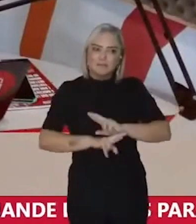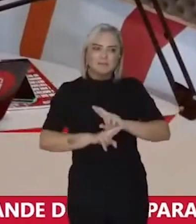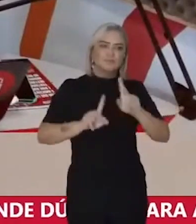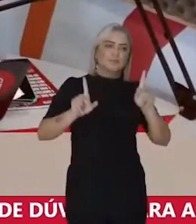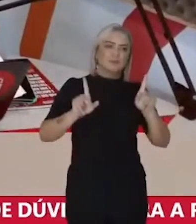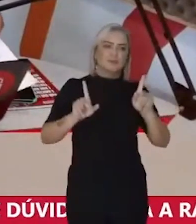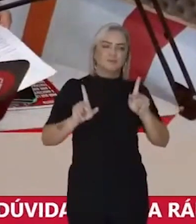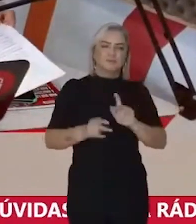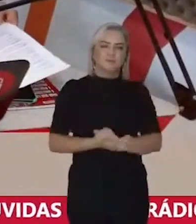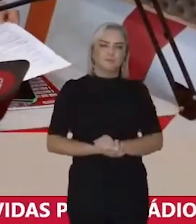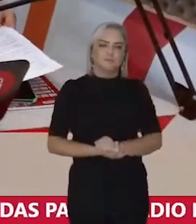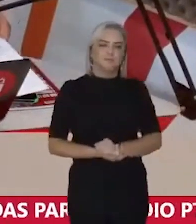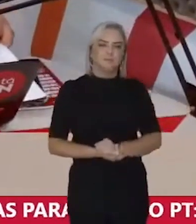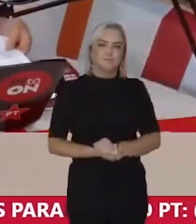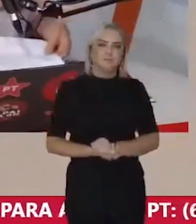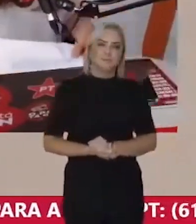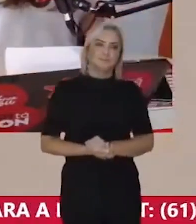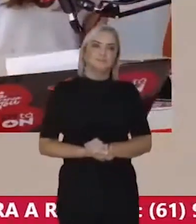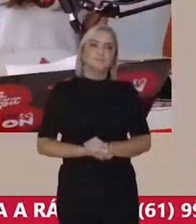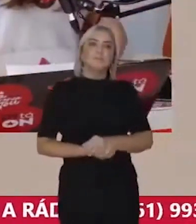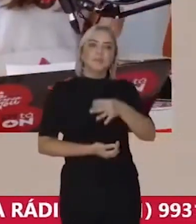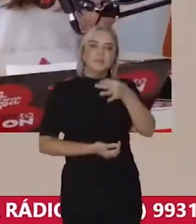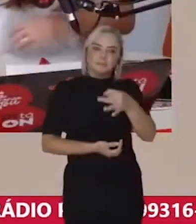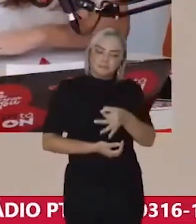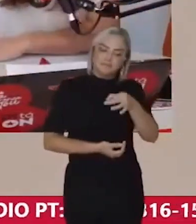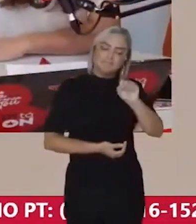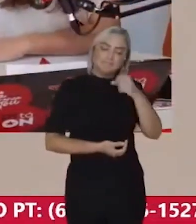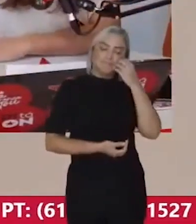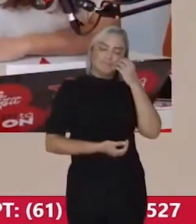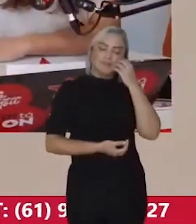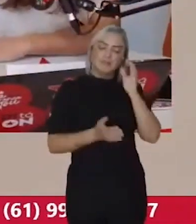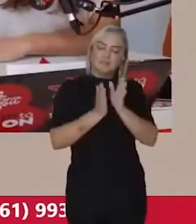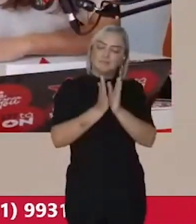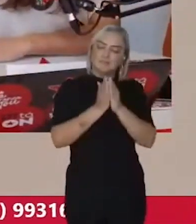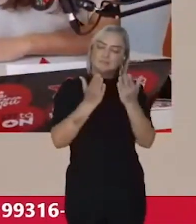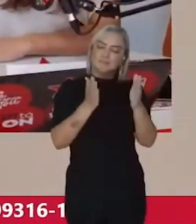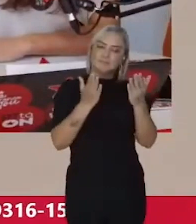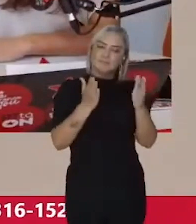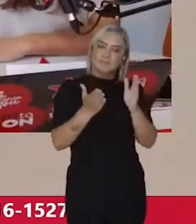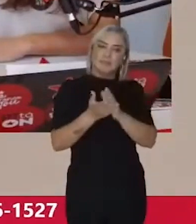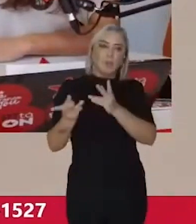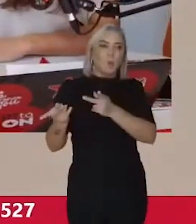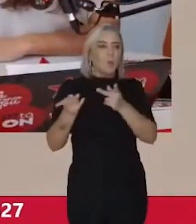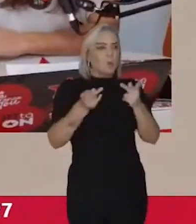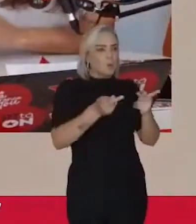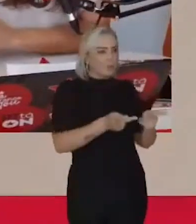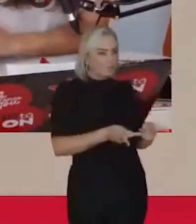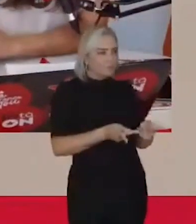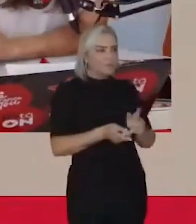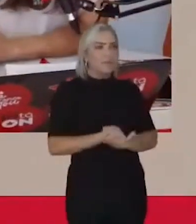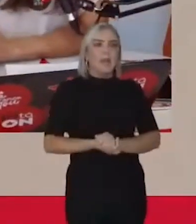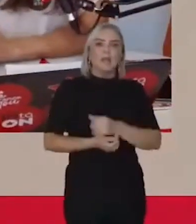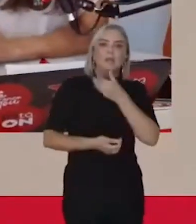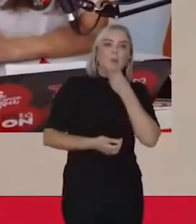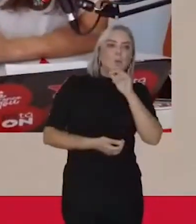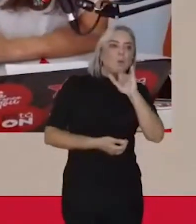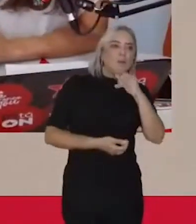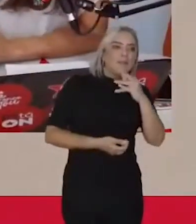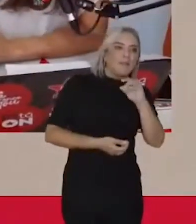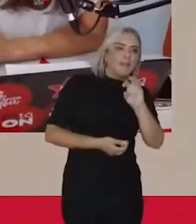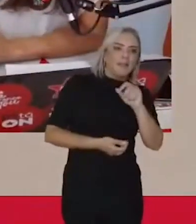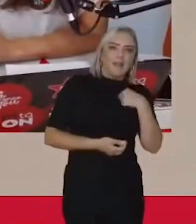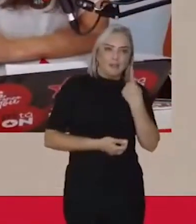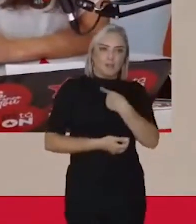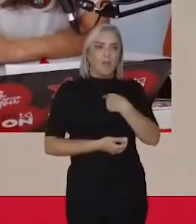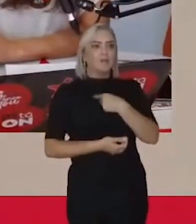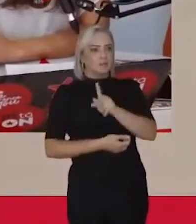diferente? Não, exatamente, Amanda, e vocês estão de parabéns em terem convidado o professor Ricardo Galvão. Nós aqui, eu